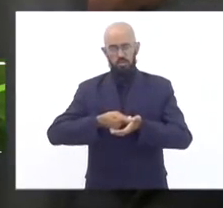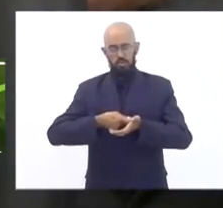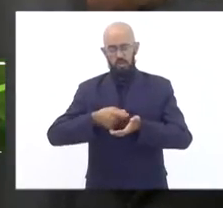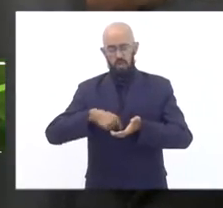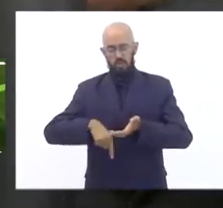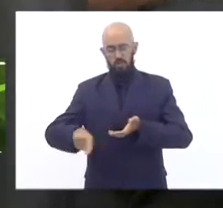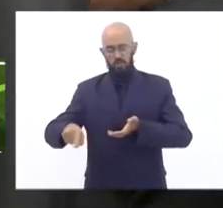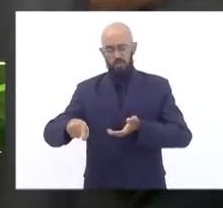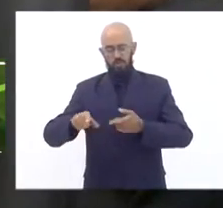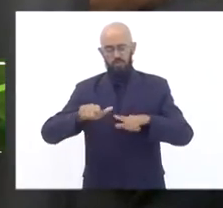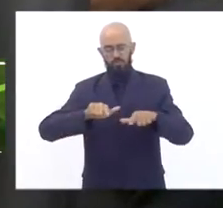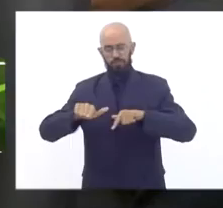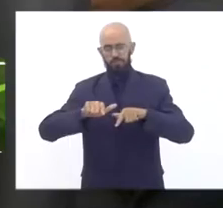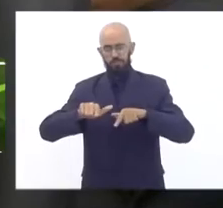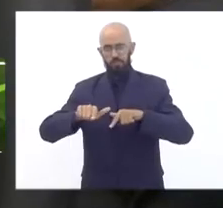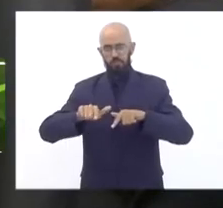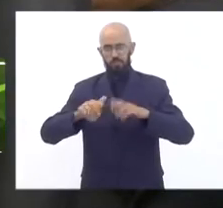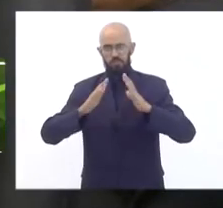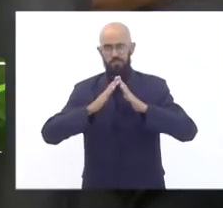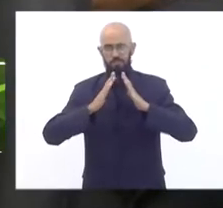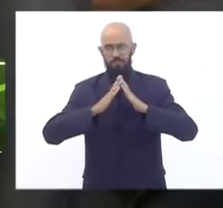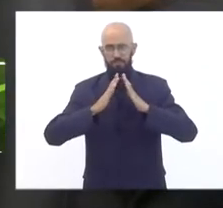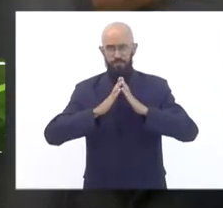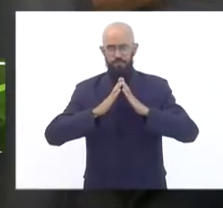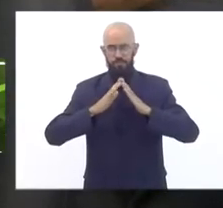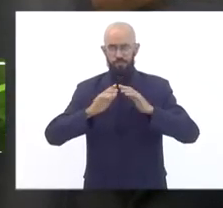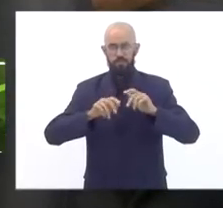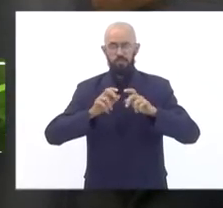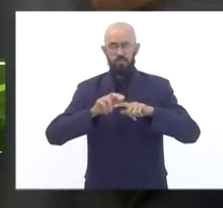para o trabalho através do trem. Então, eu espero